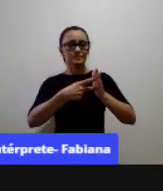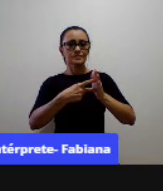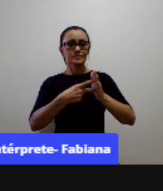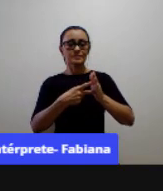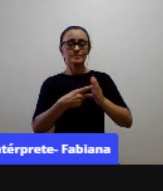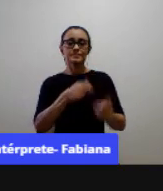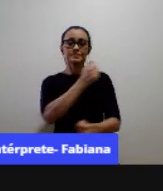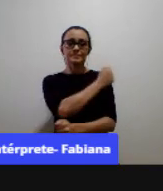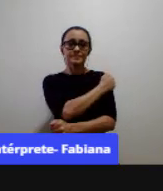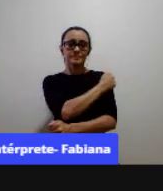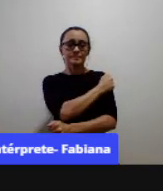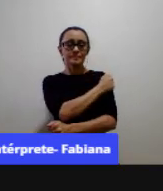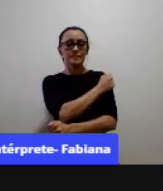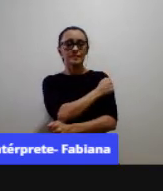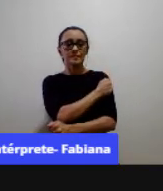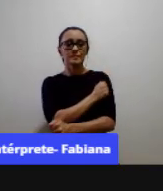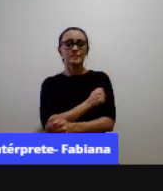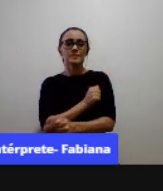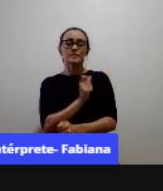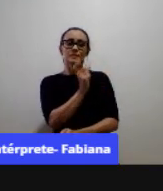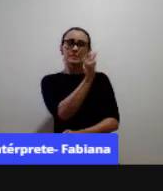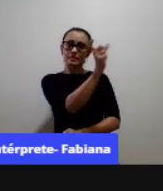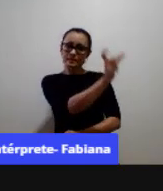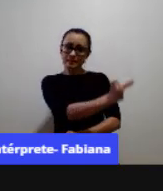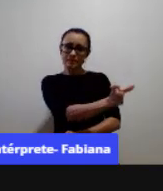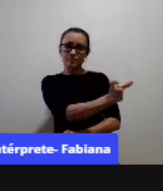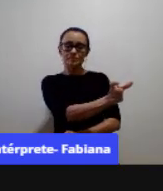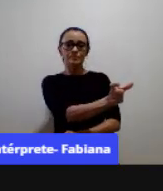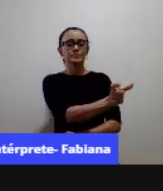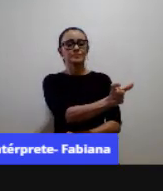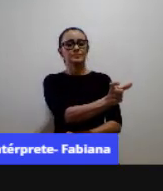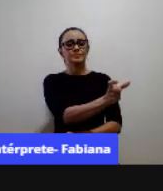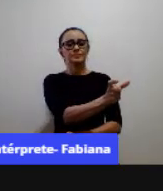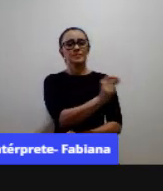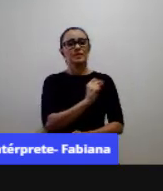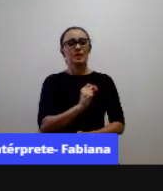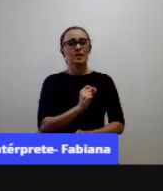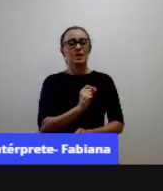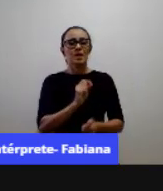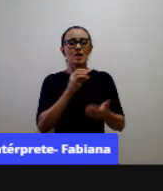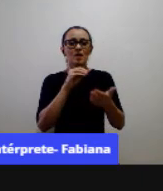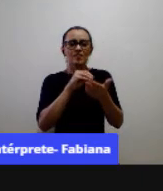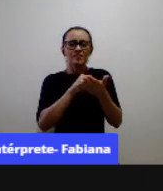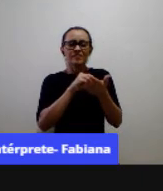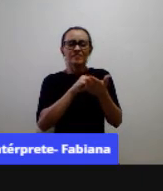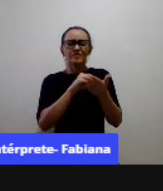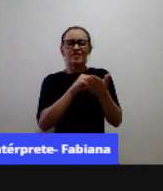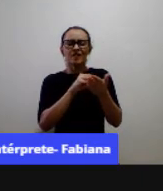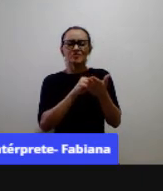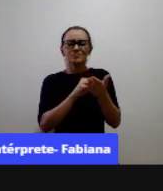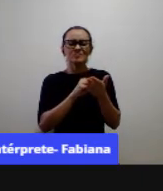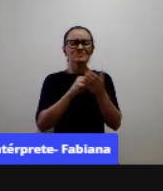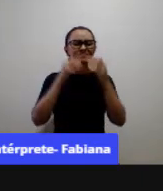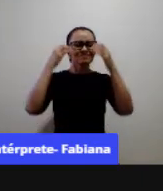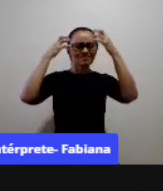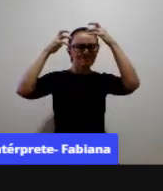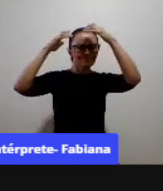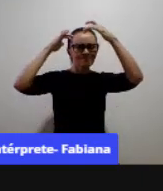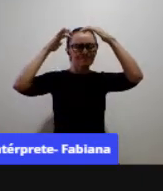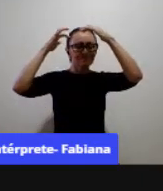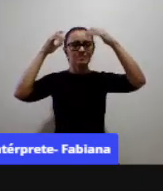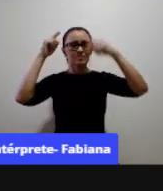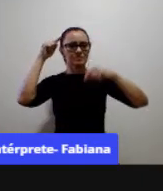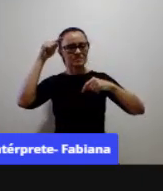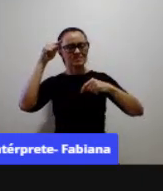que aquele aluno apresente um déficit cognitivo visível, né, numa situação